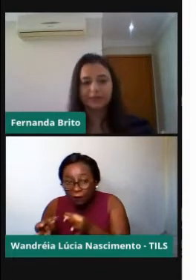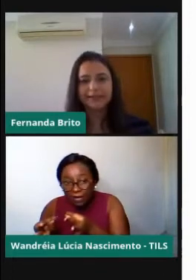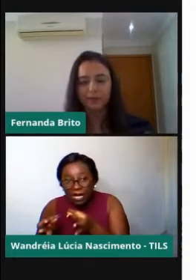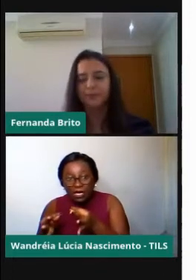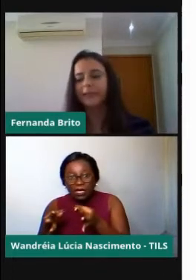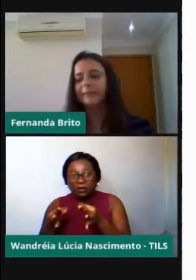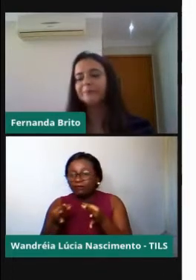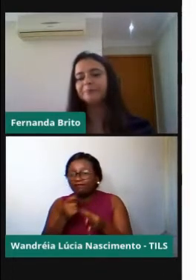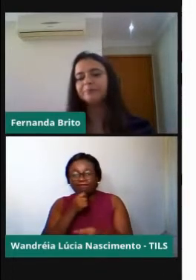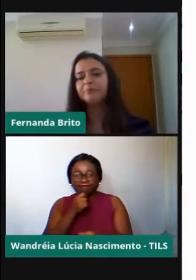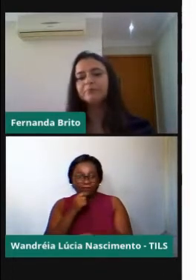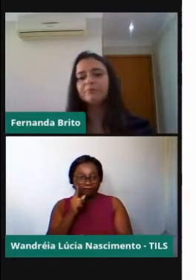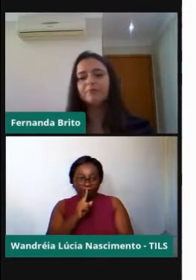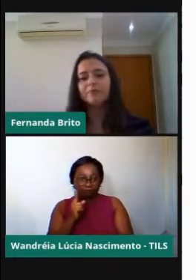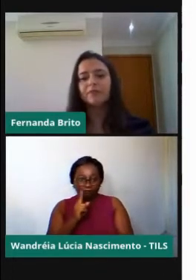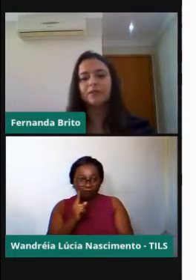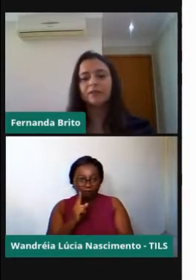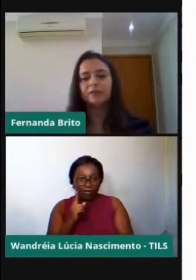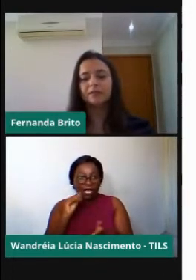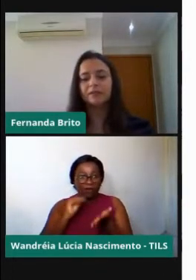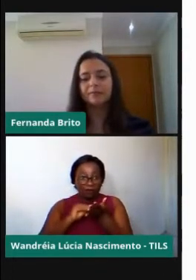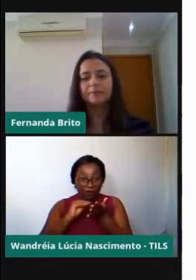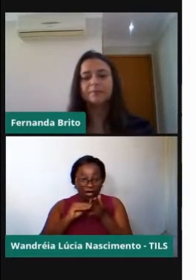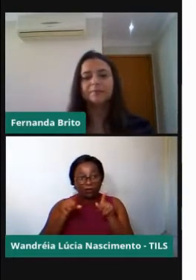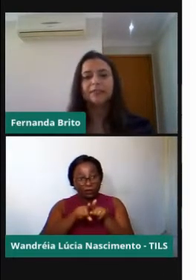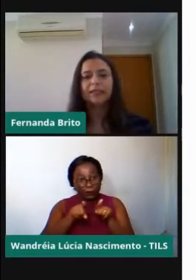não aconteceu, né?